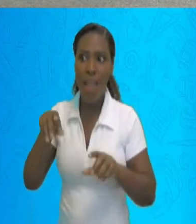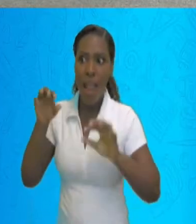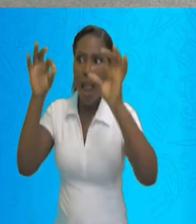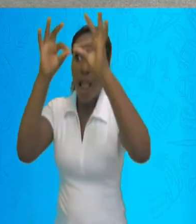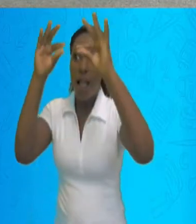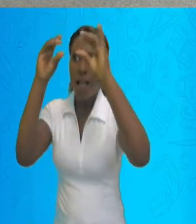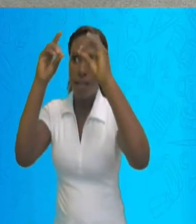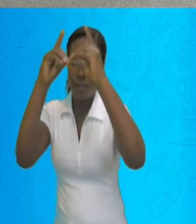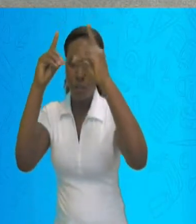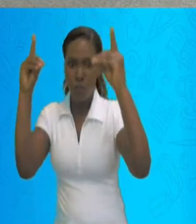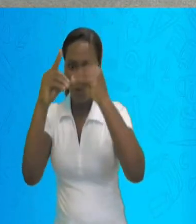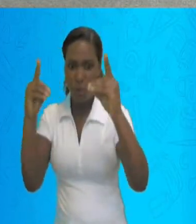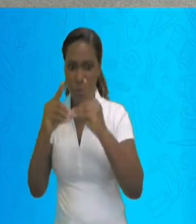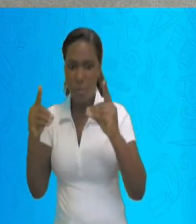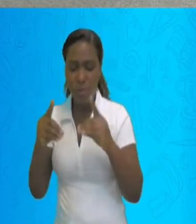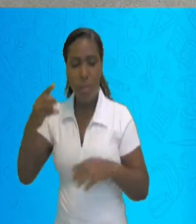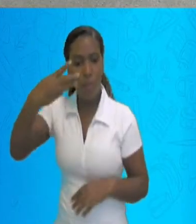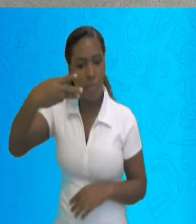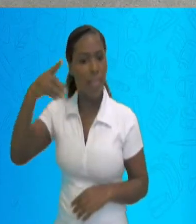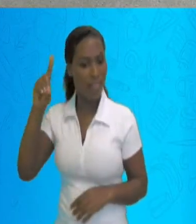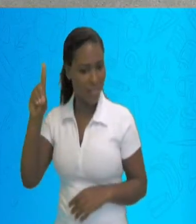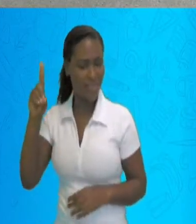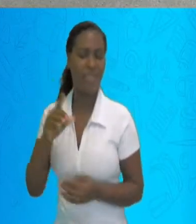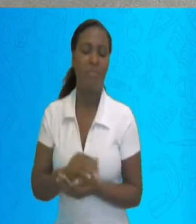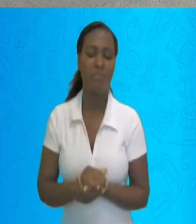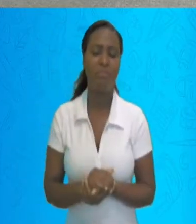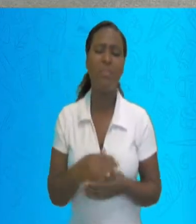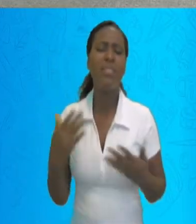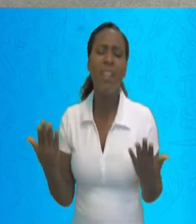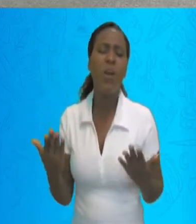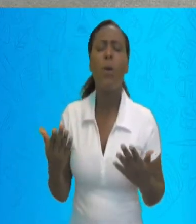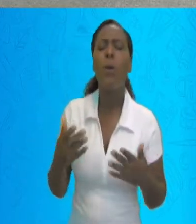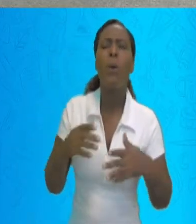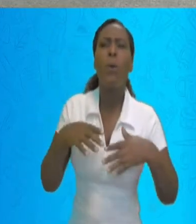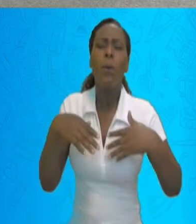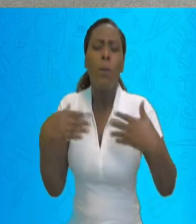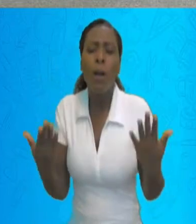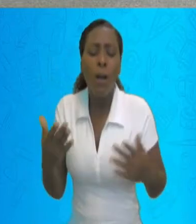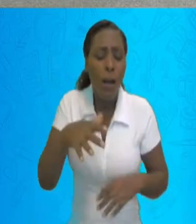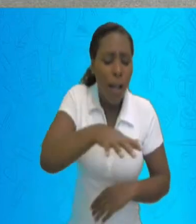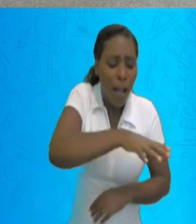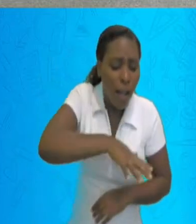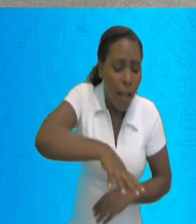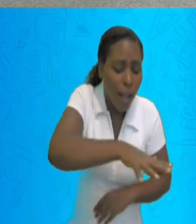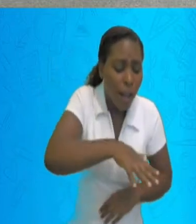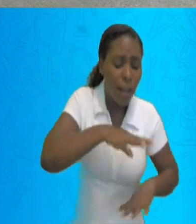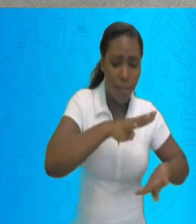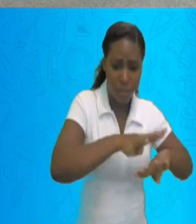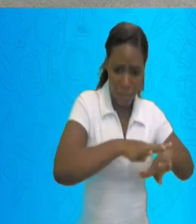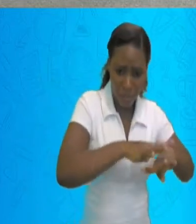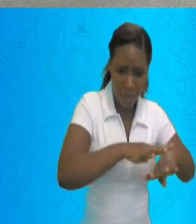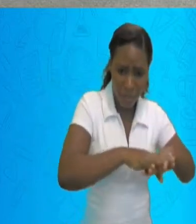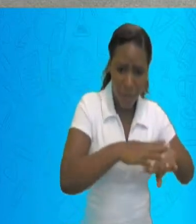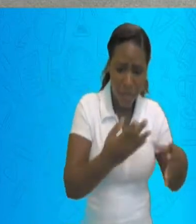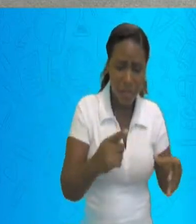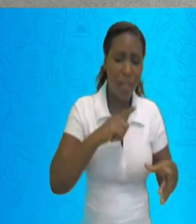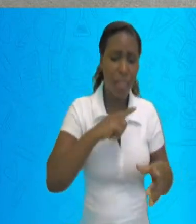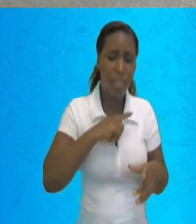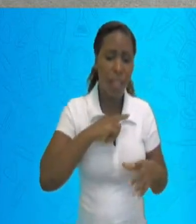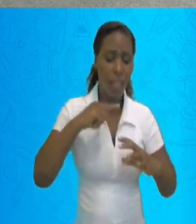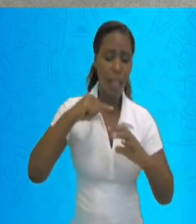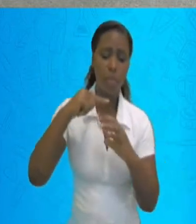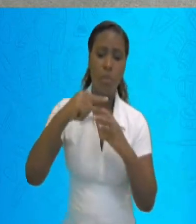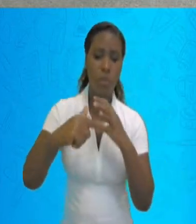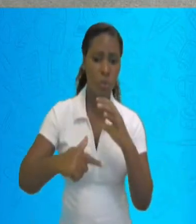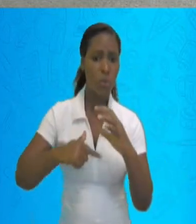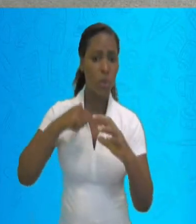precisamos de entender em qual área da matemática se encontra esse conteúdo. Esse conteúdo sólido geométrico se encontra na